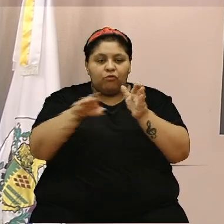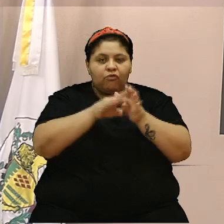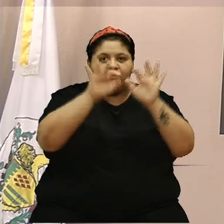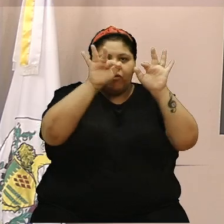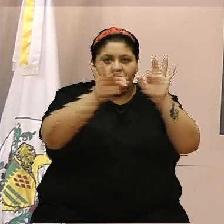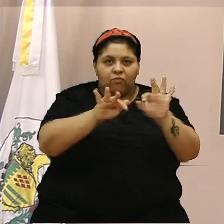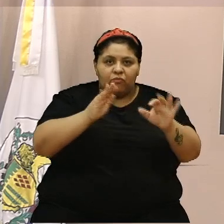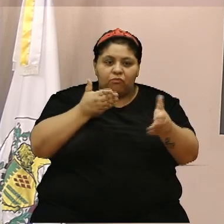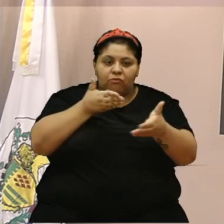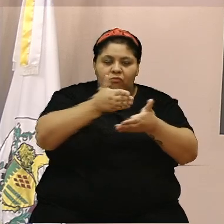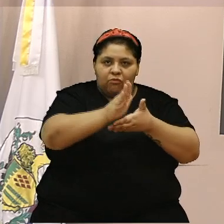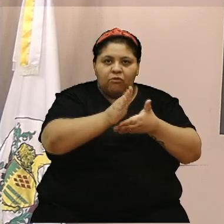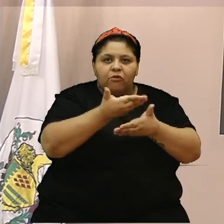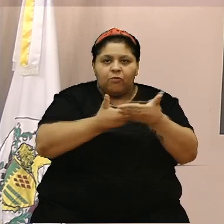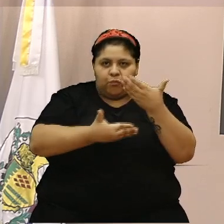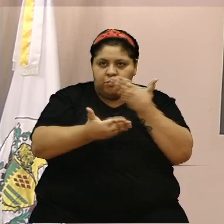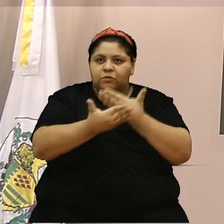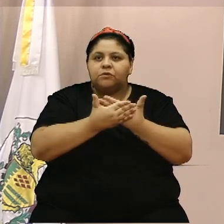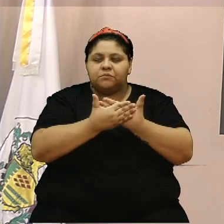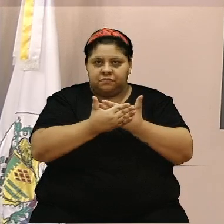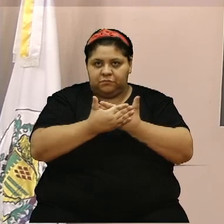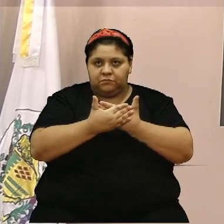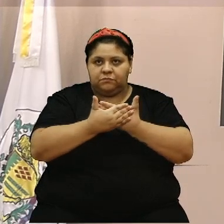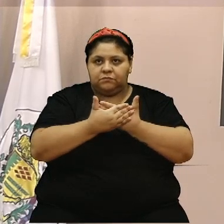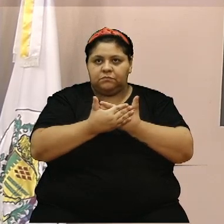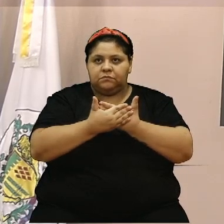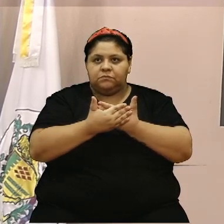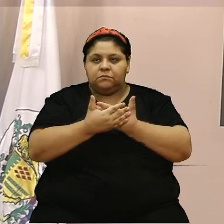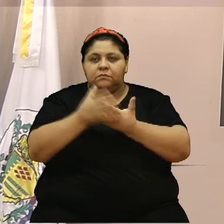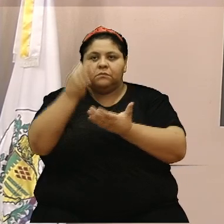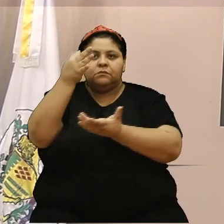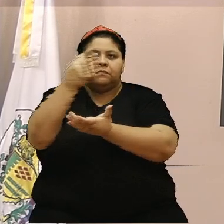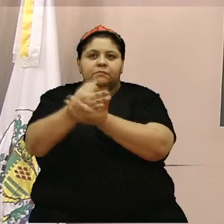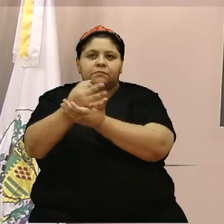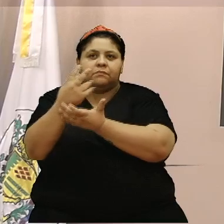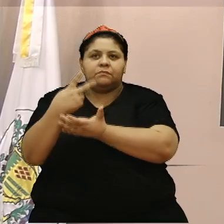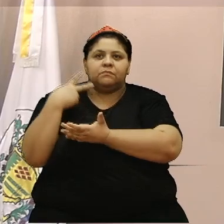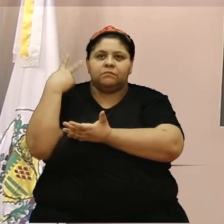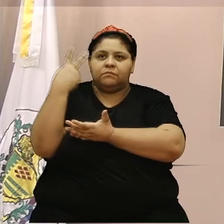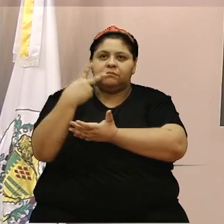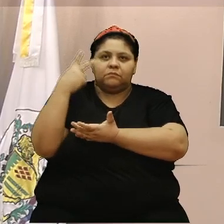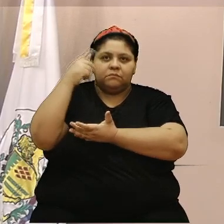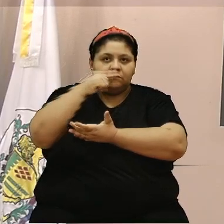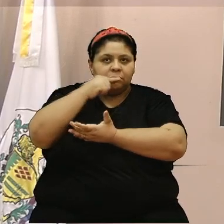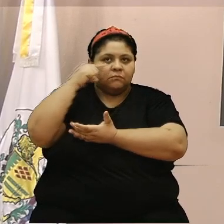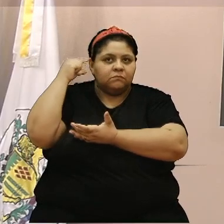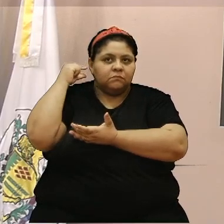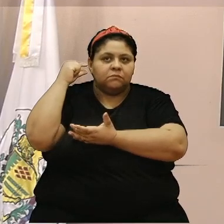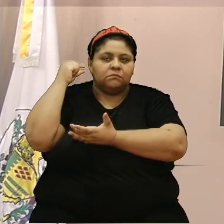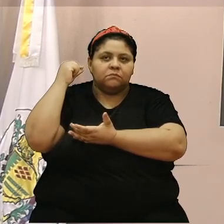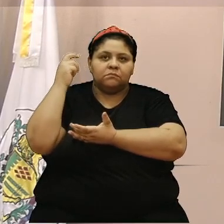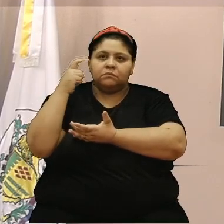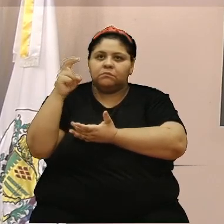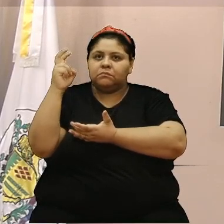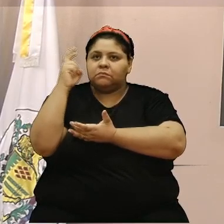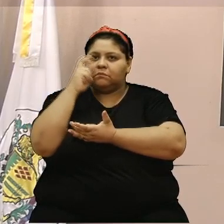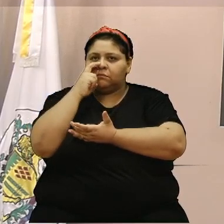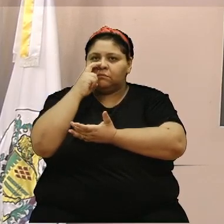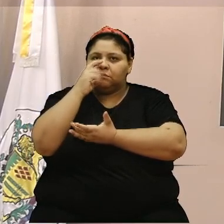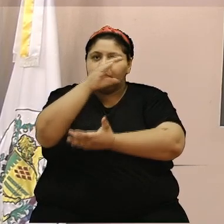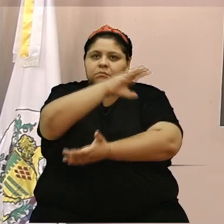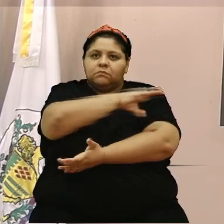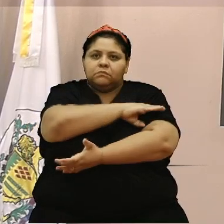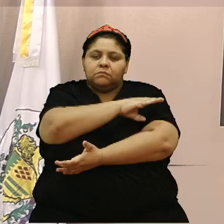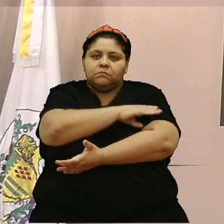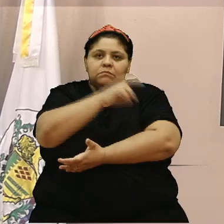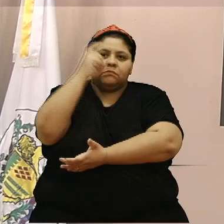foi aprovado por unanimidade, com a ausência dos vereadores Aldonei Machado, Andressa Malman, Ramon Teles,